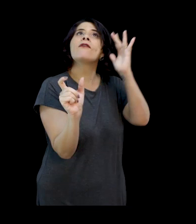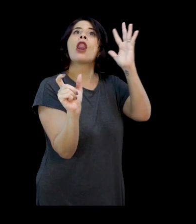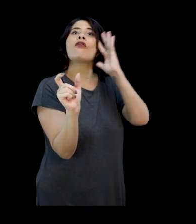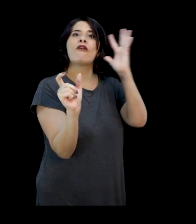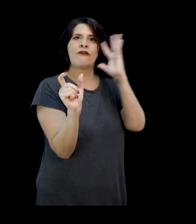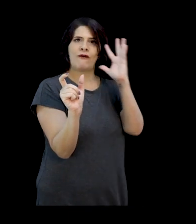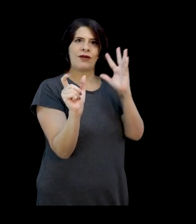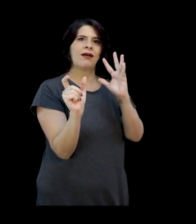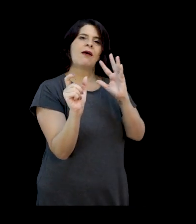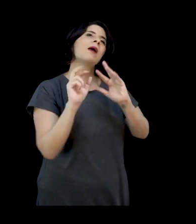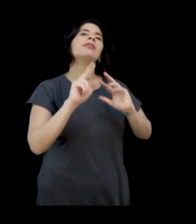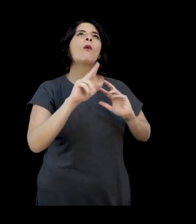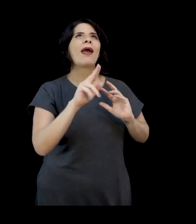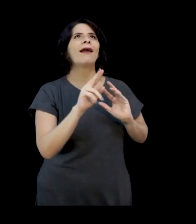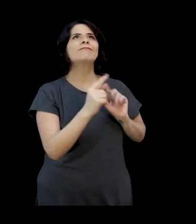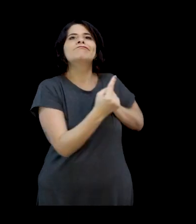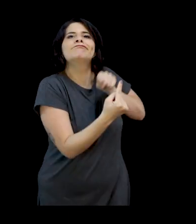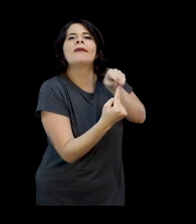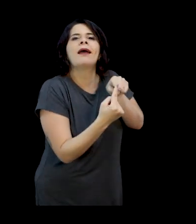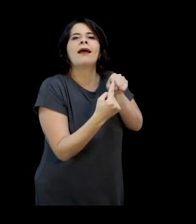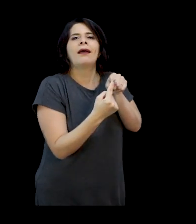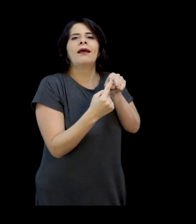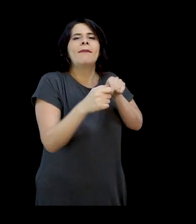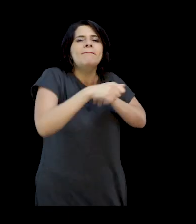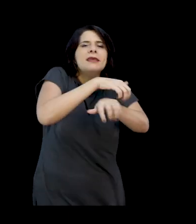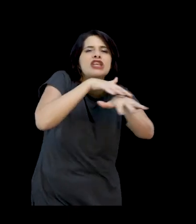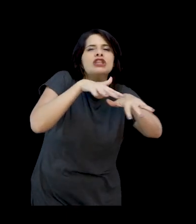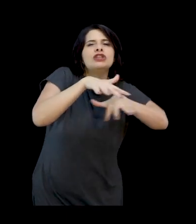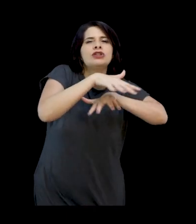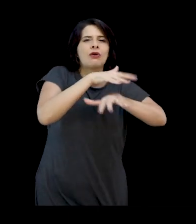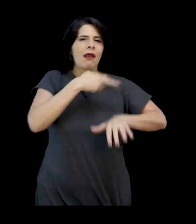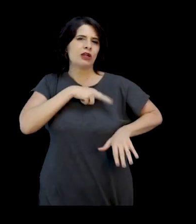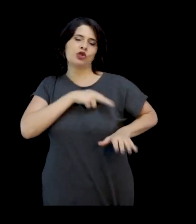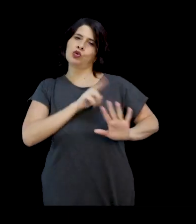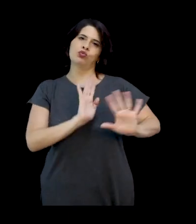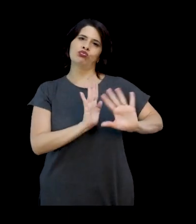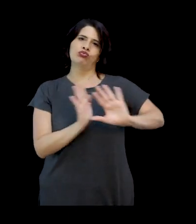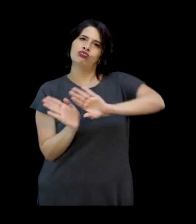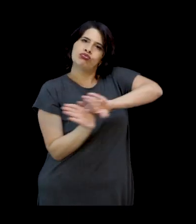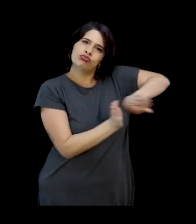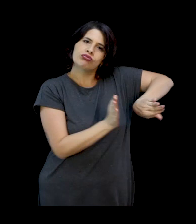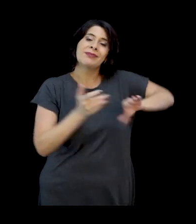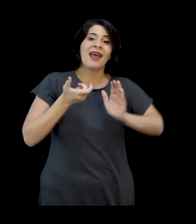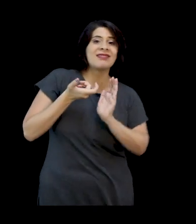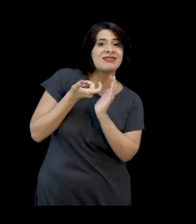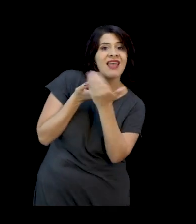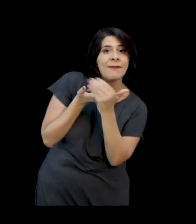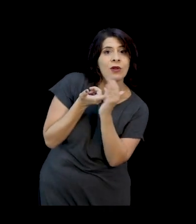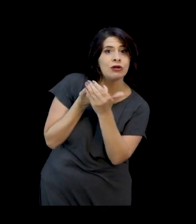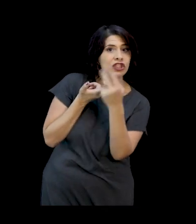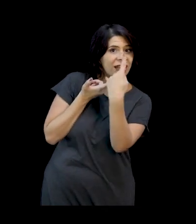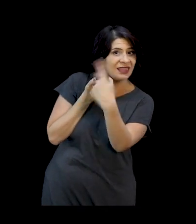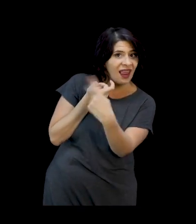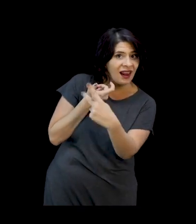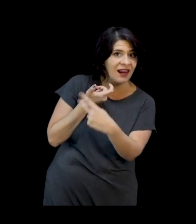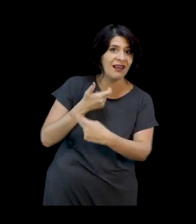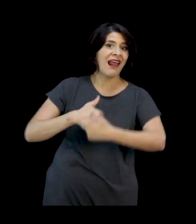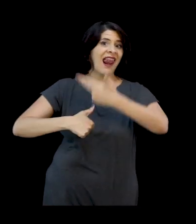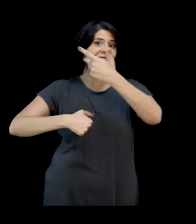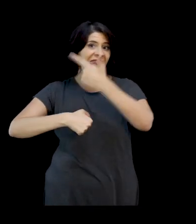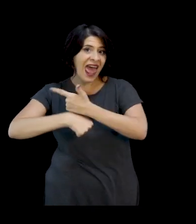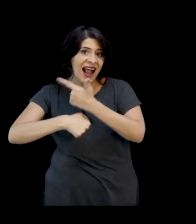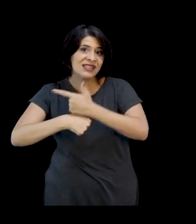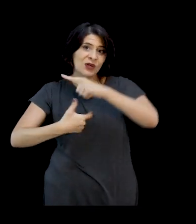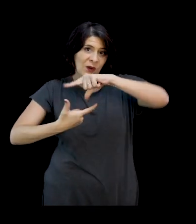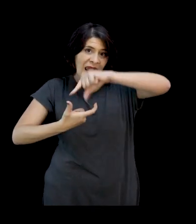em qualquer sentido místico ou religioso. No entanto, se o léxico, a terminologia do Zimmer parece algo